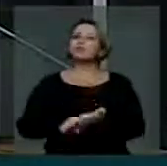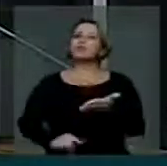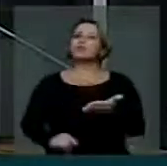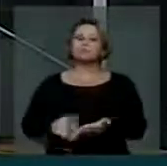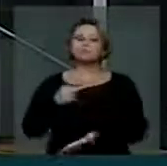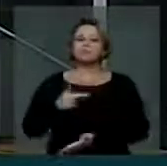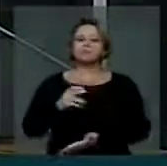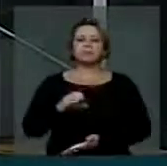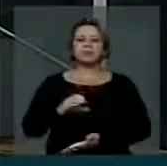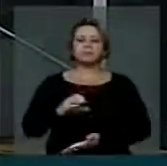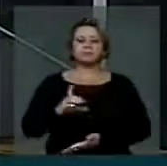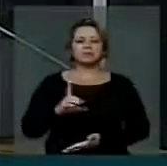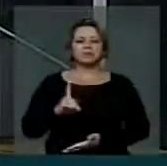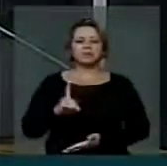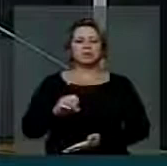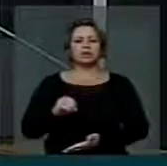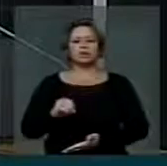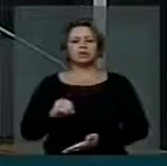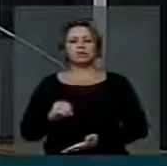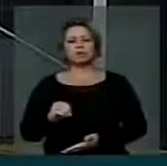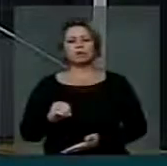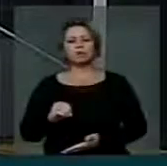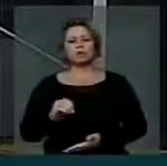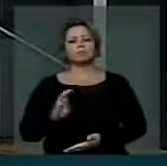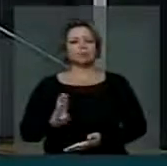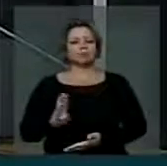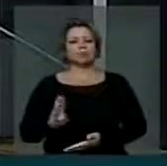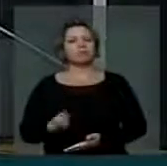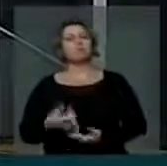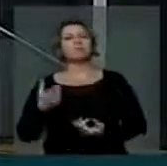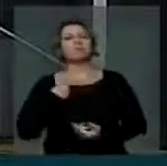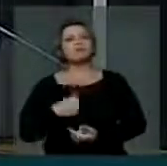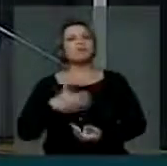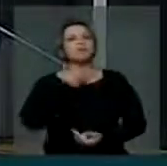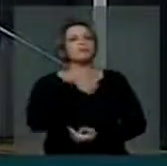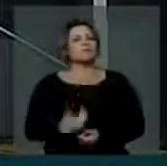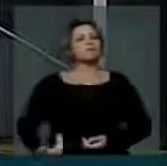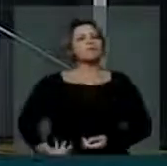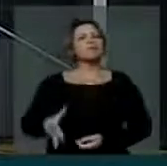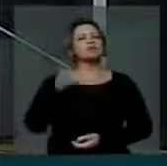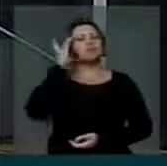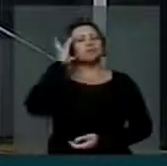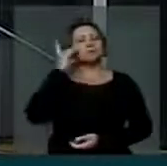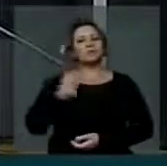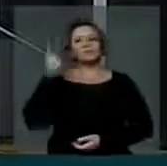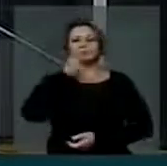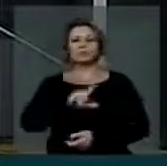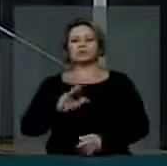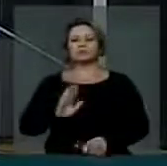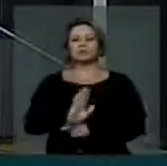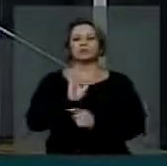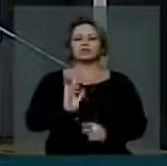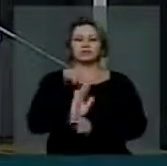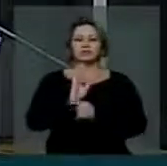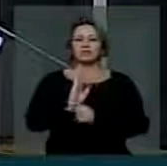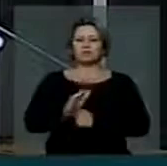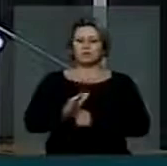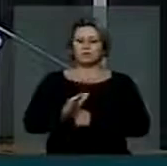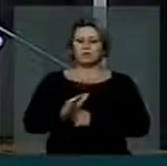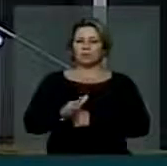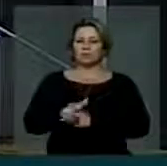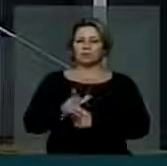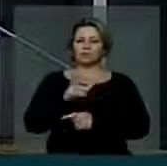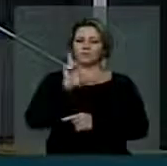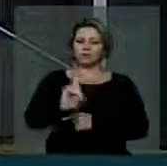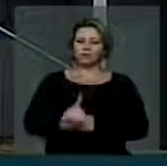PCdoB. O governo Lula ainda prorrogou o direito desses trabalhadores à previdência